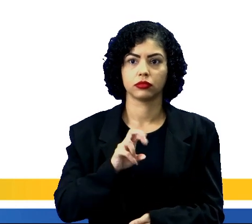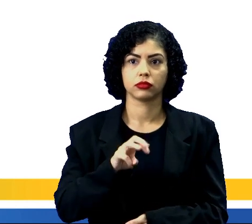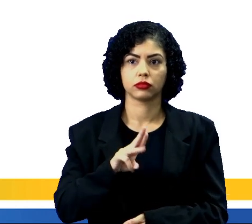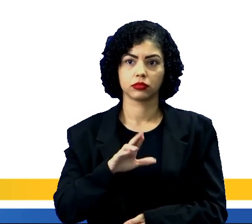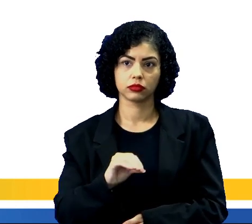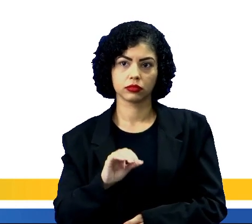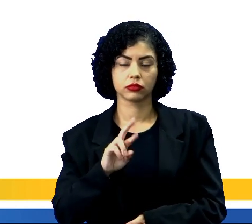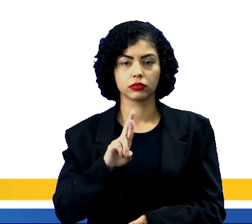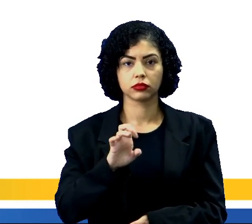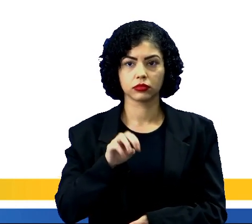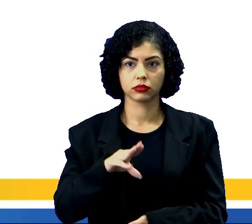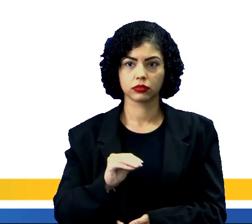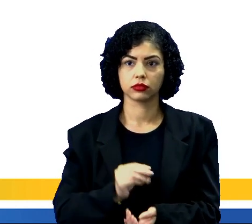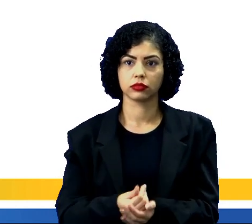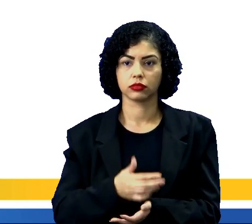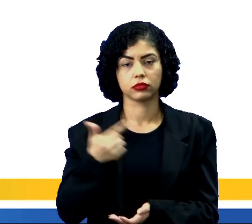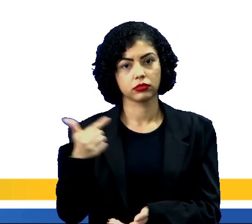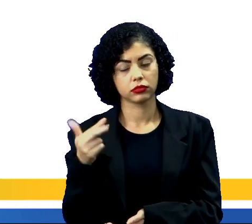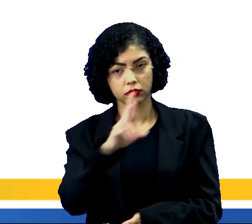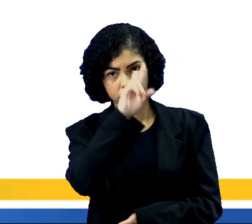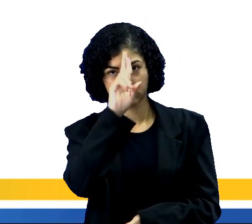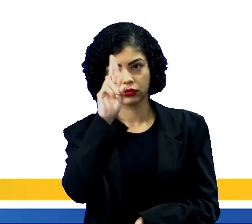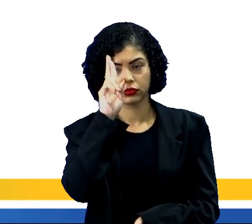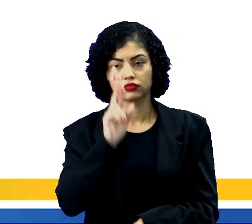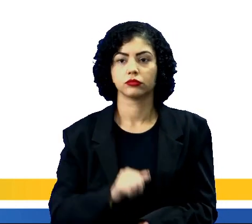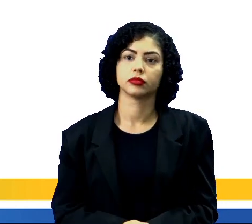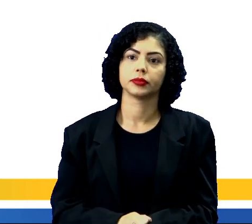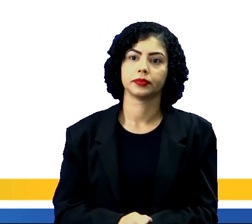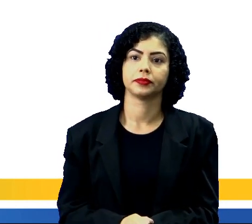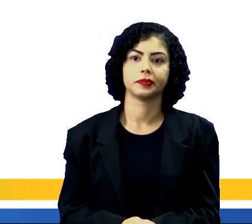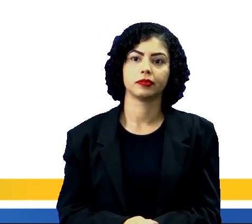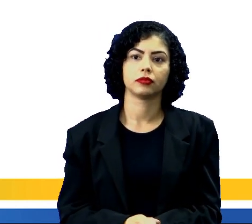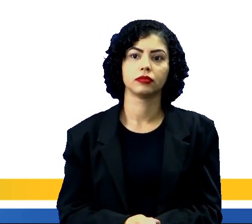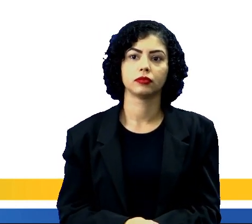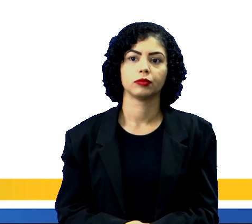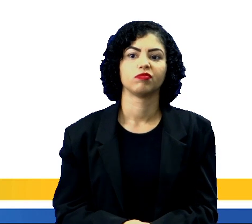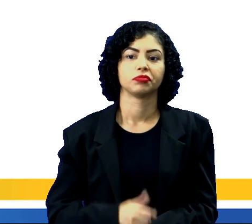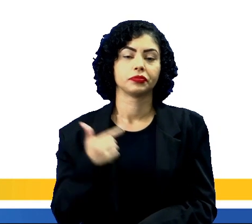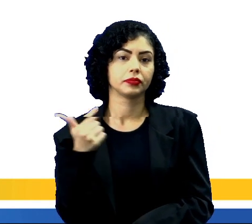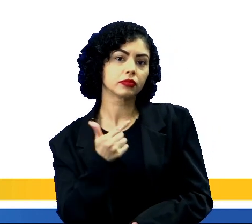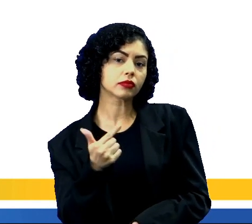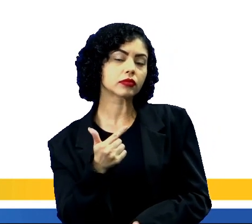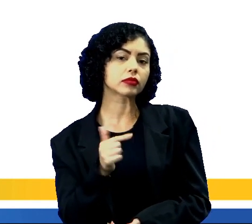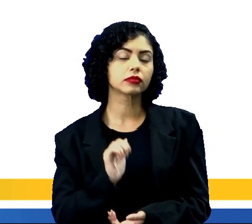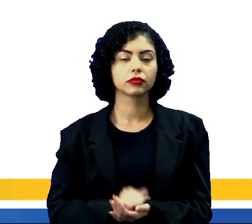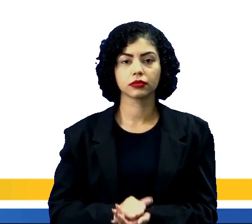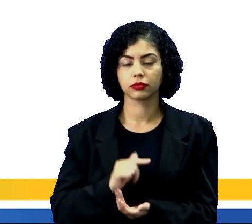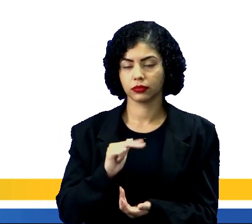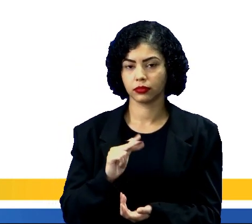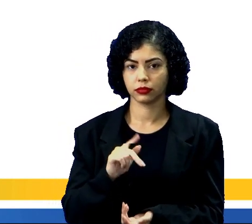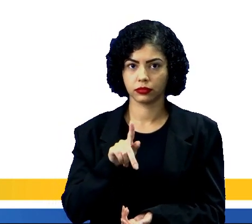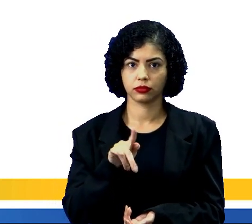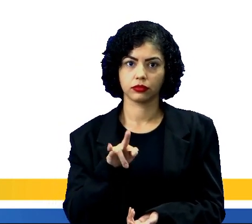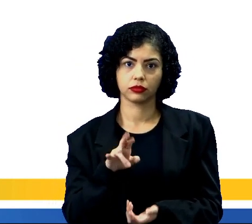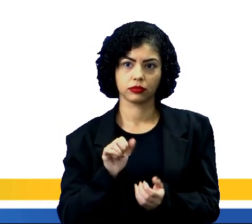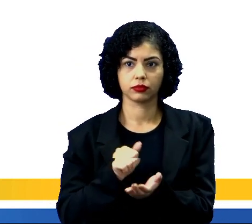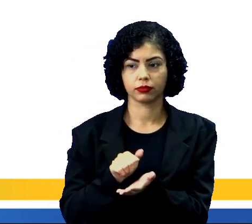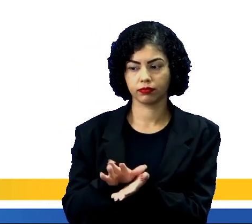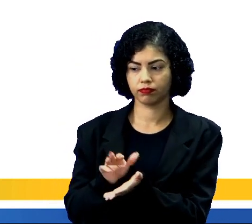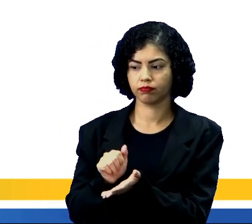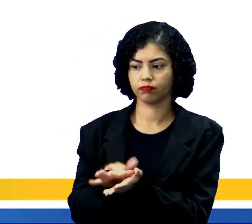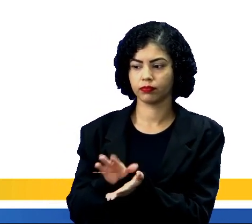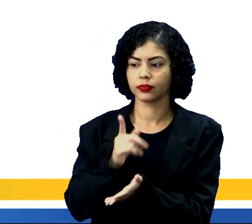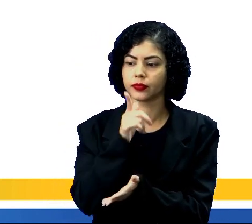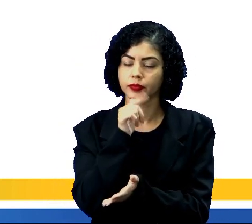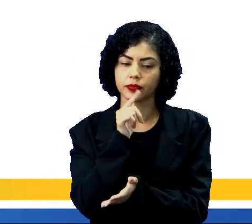Remo. Segundo essa história de Rômulo e Remo, que são dois irmãos gêmeos, eles teriam sido jogados